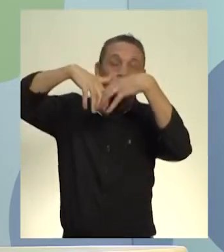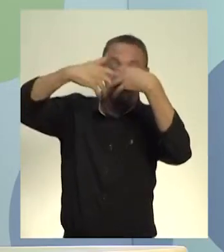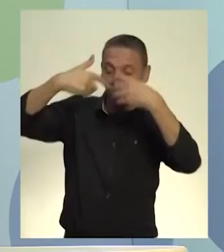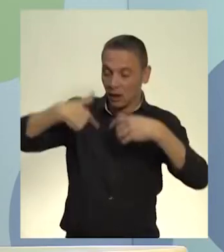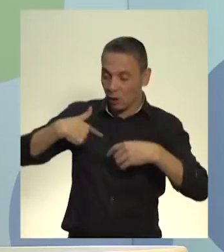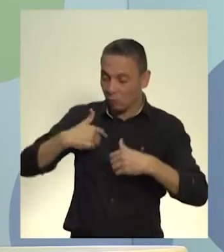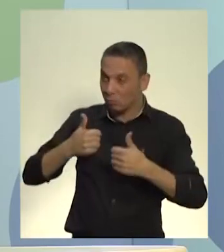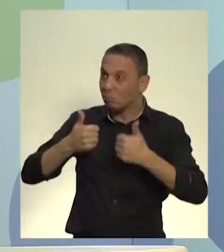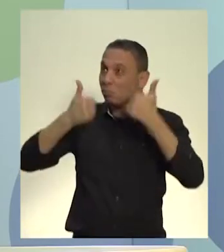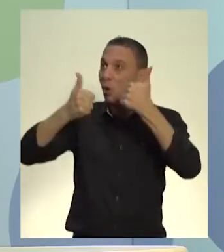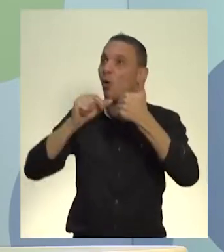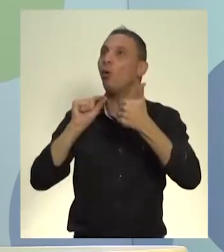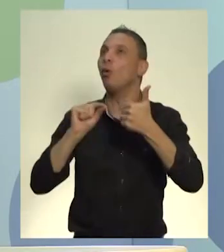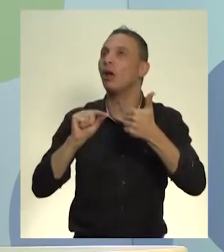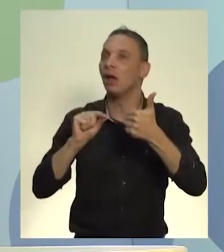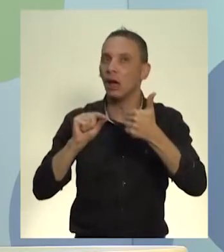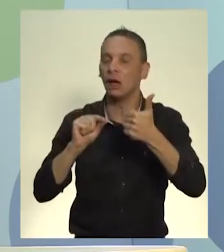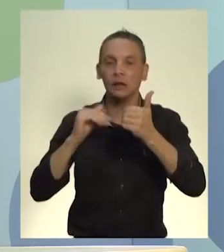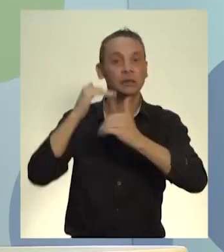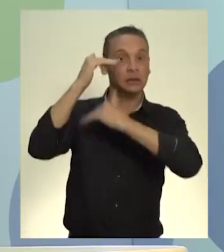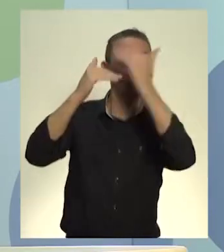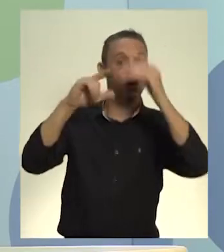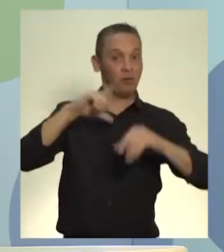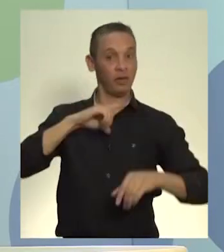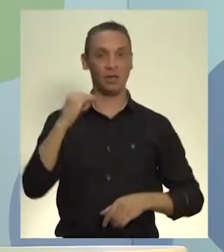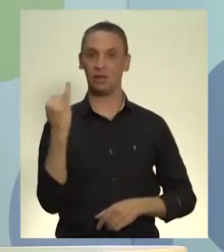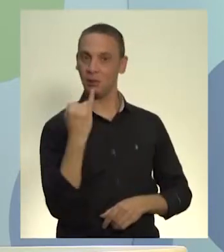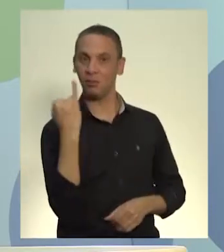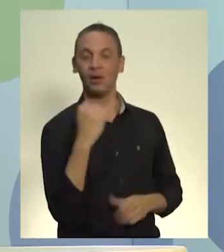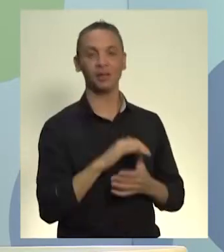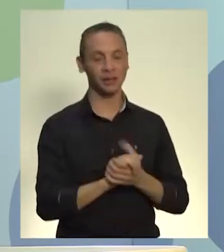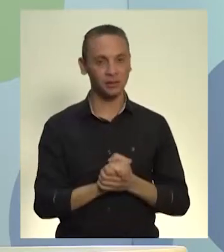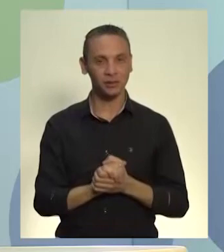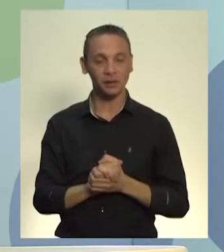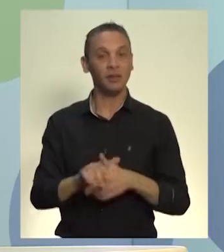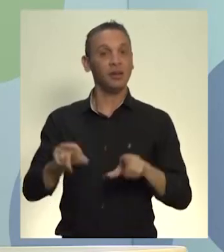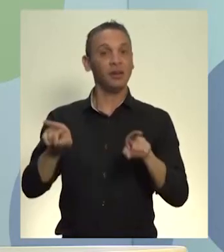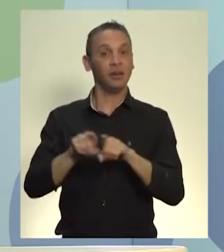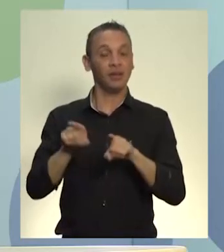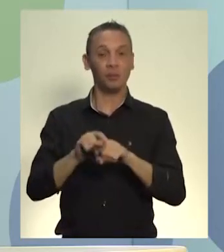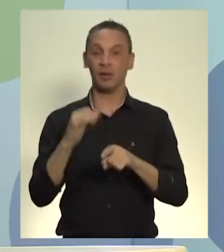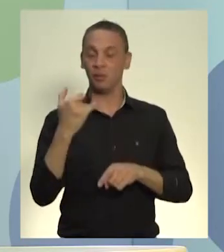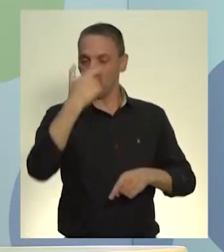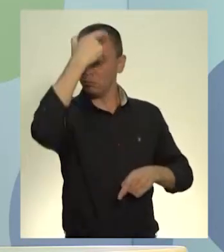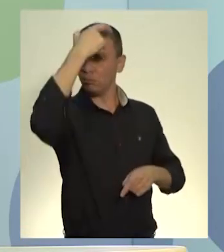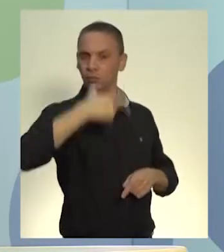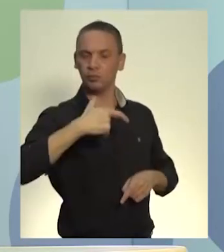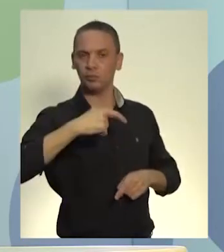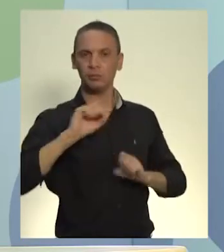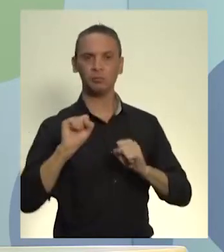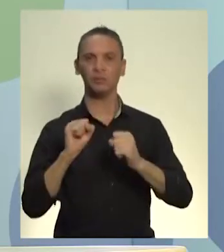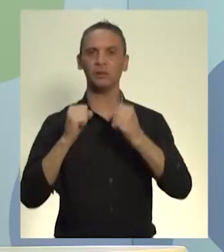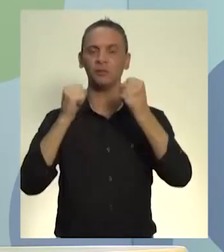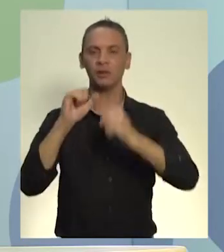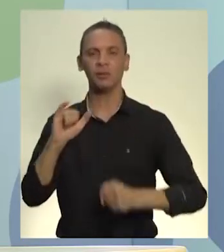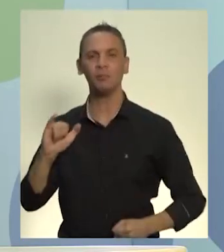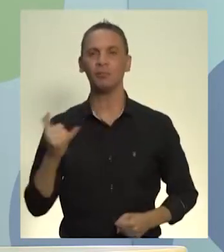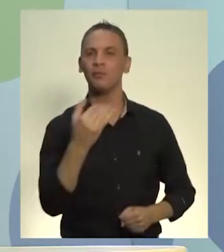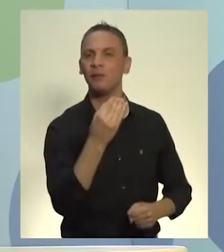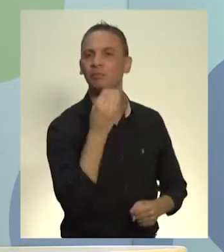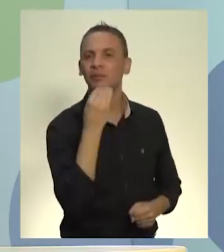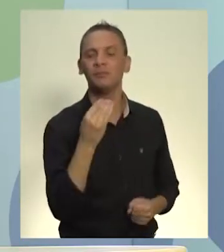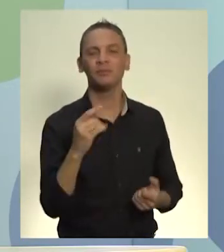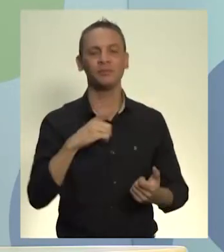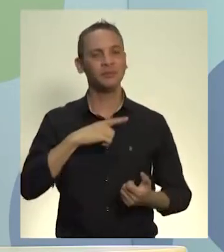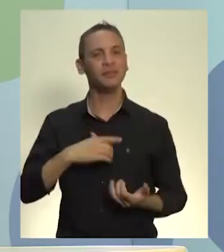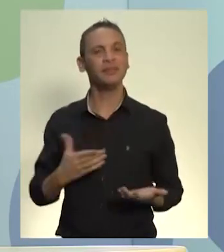fortes, para conseguir desenvolver isso na gente, ter atitudes protagonistas para aproveitar as oportunidades